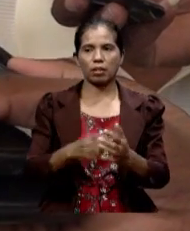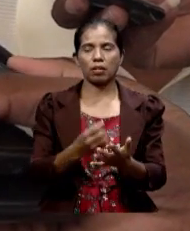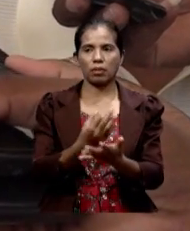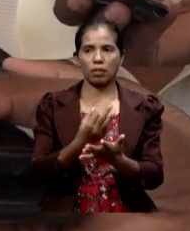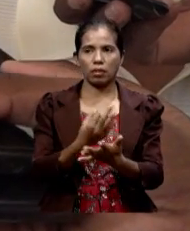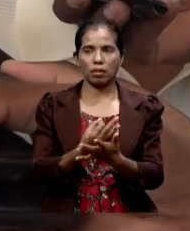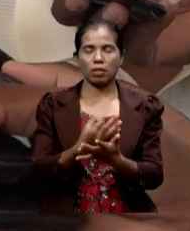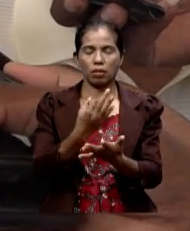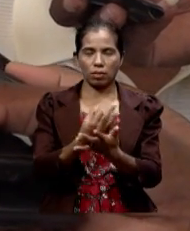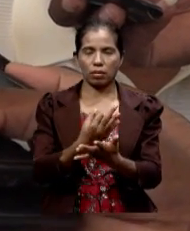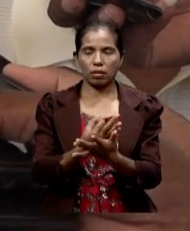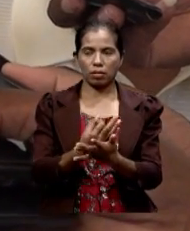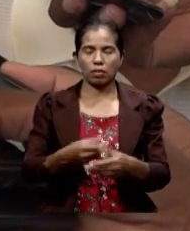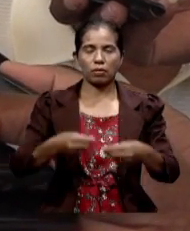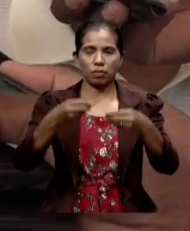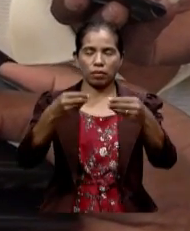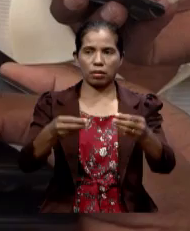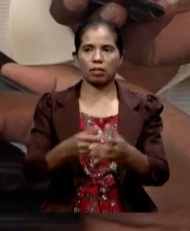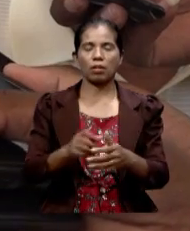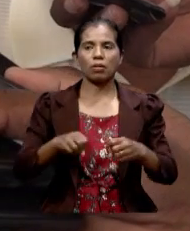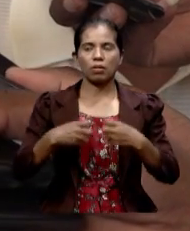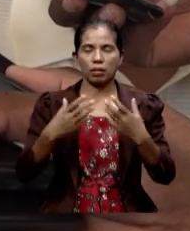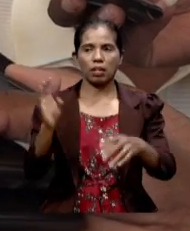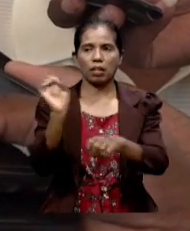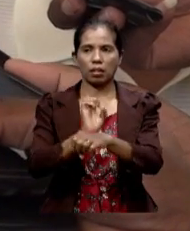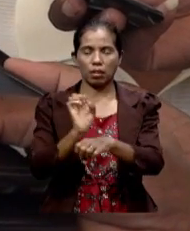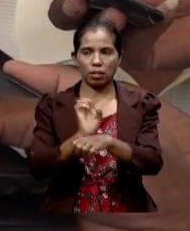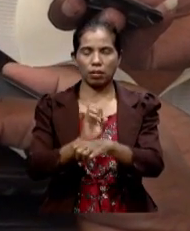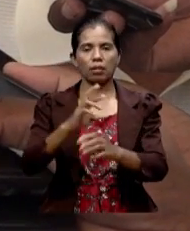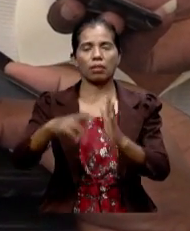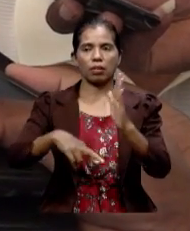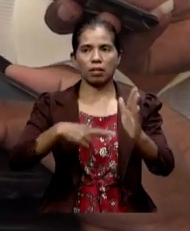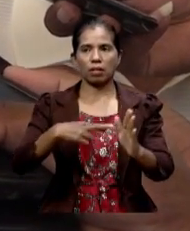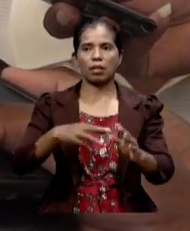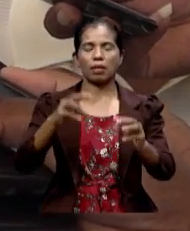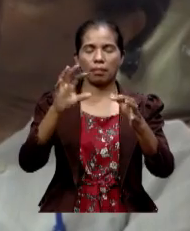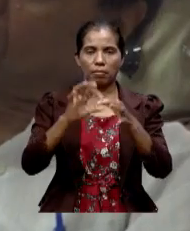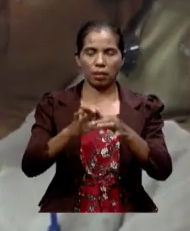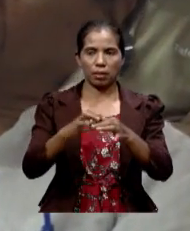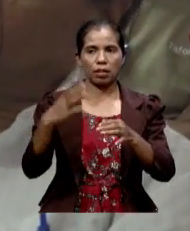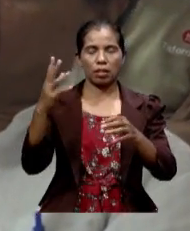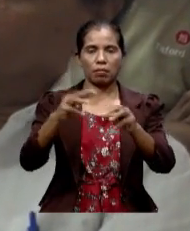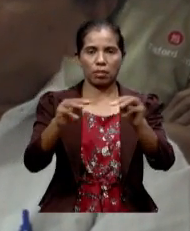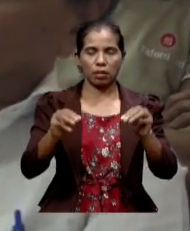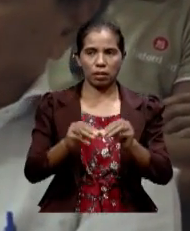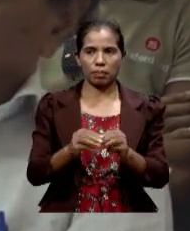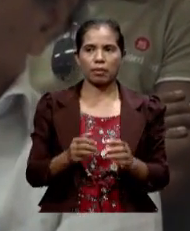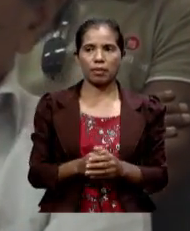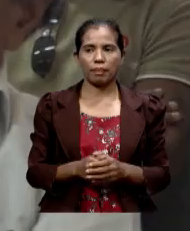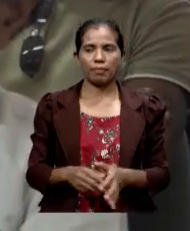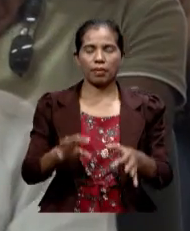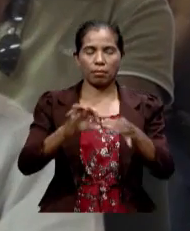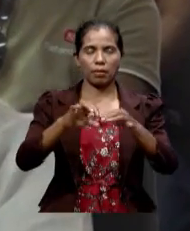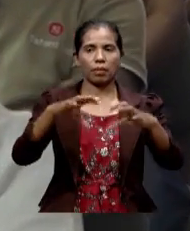sa fundos ida ke fundos básico ida unsa ekonomi rotativo ba membro sira ia kar munisipu. Ia Fatin Hanesan, membro